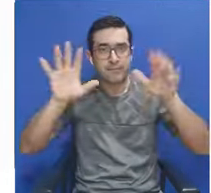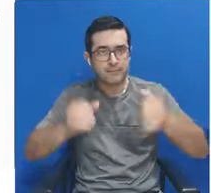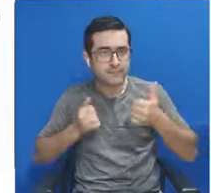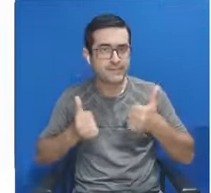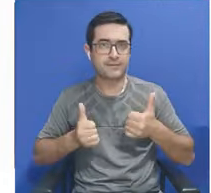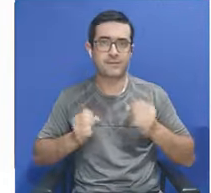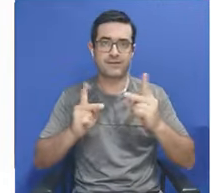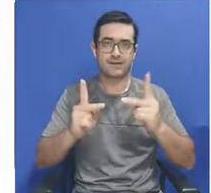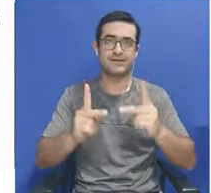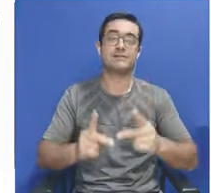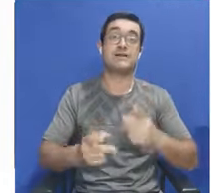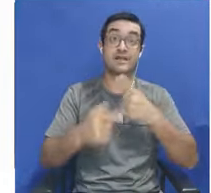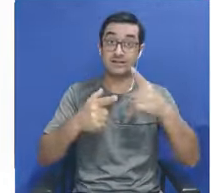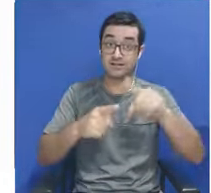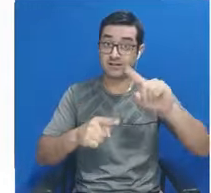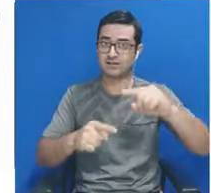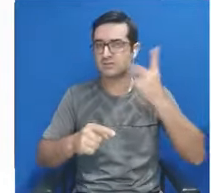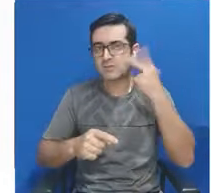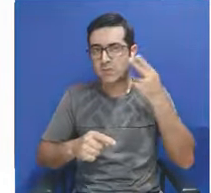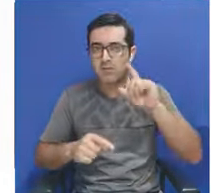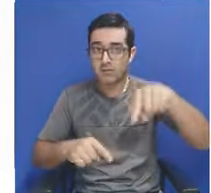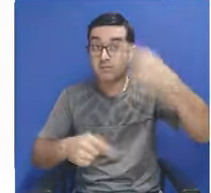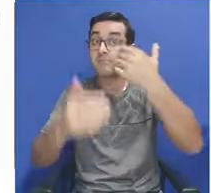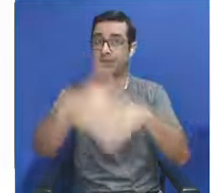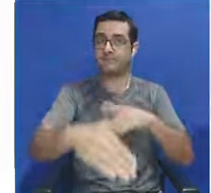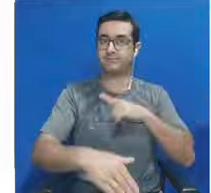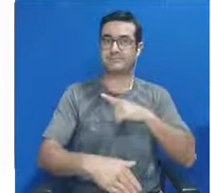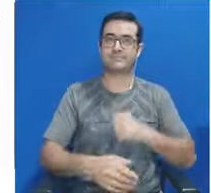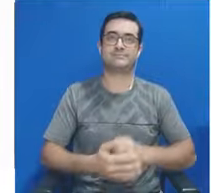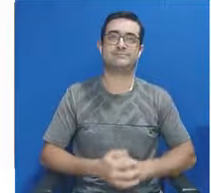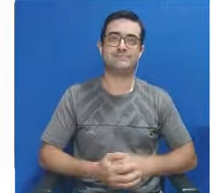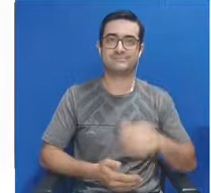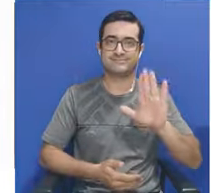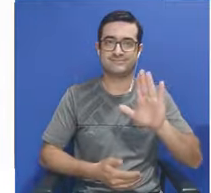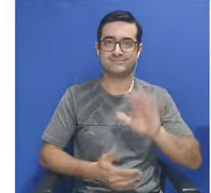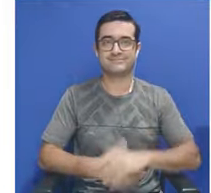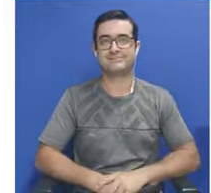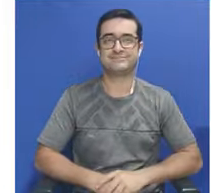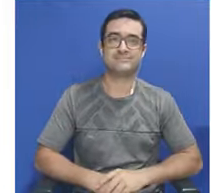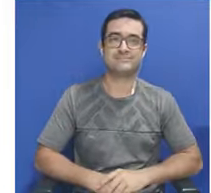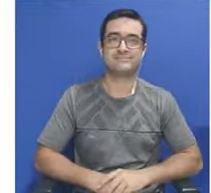entendam bem isso daí. É exercício normal de cair na prova, tá bom? Até mais!